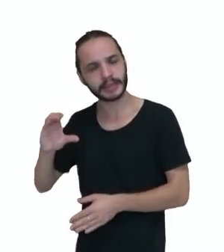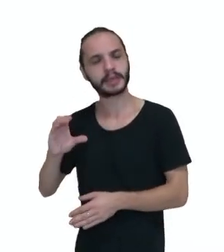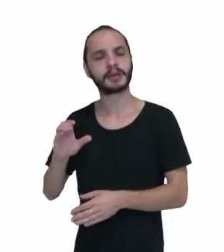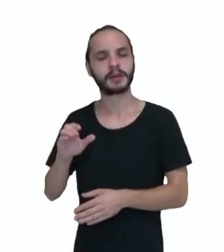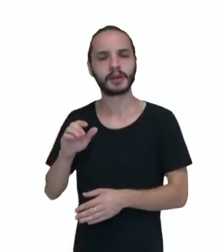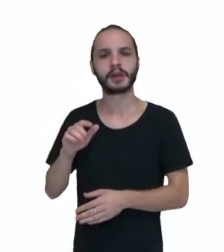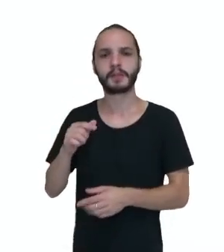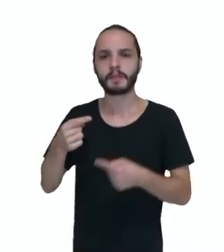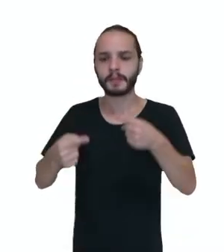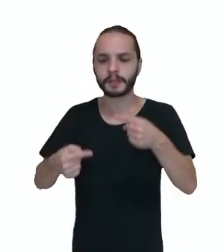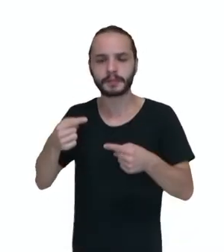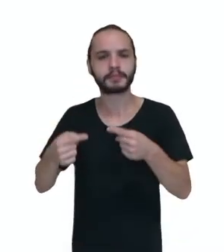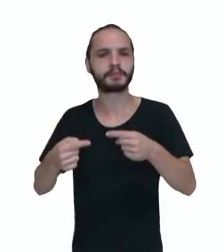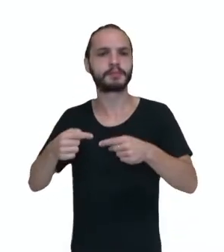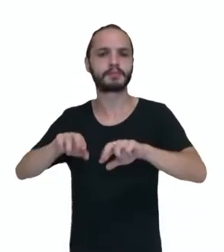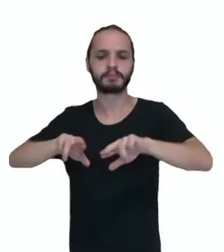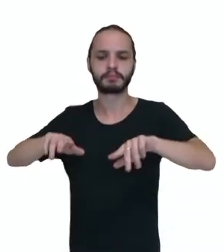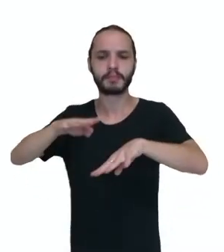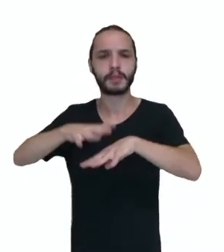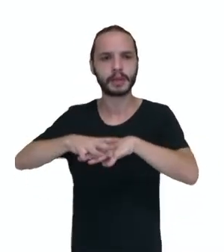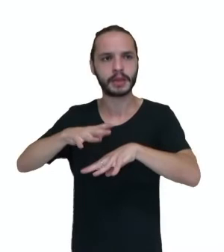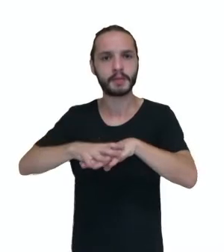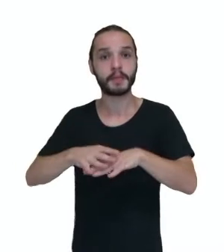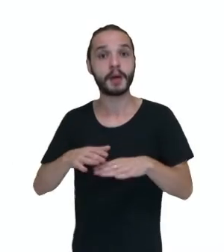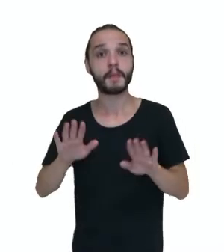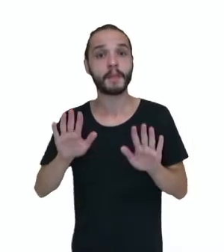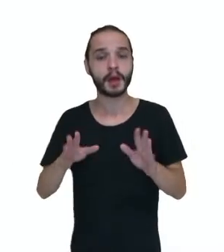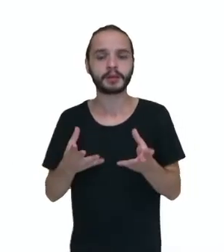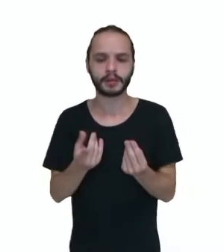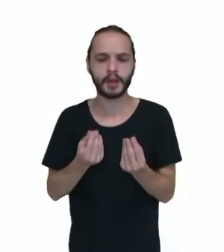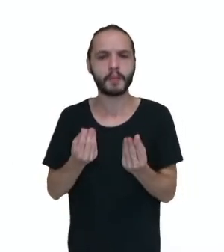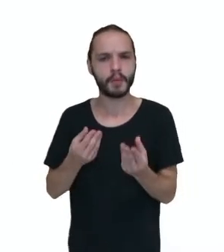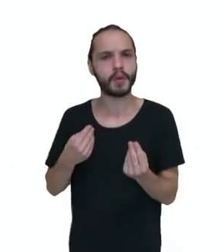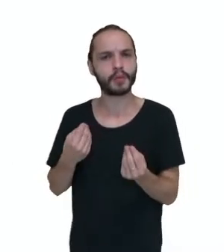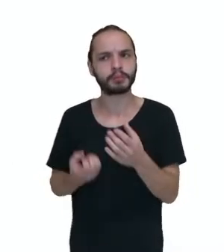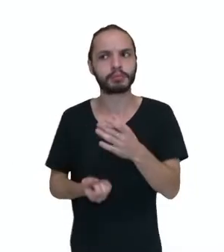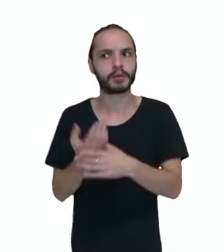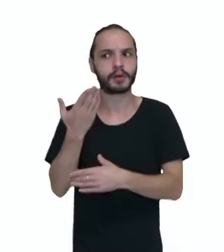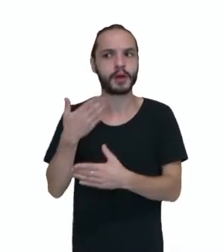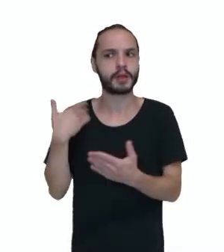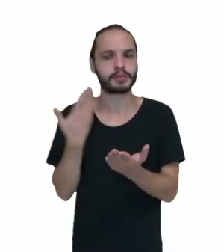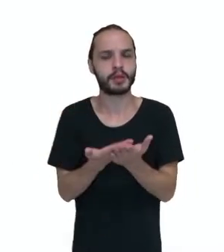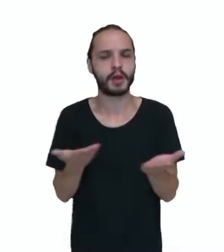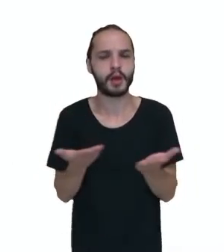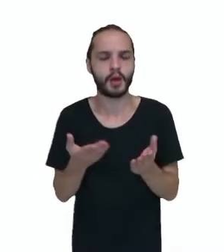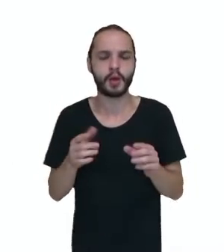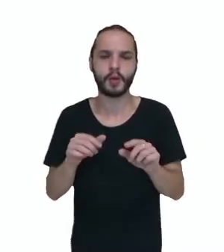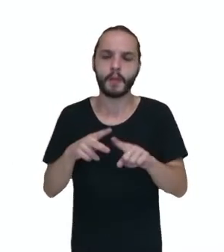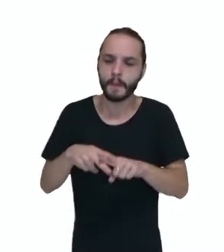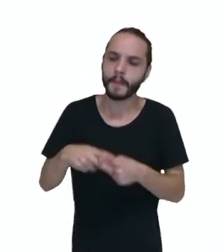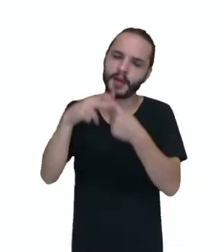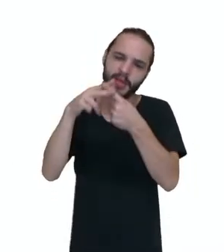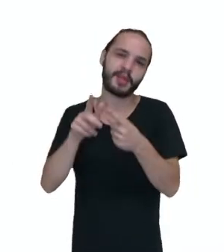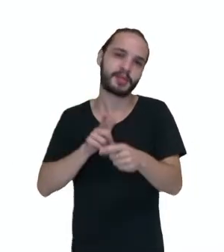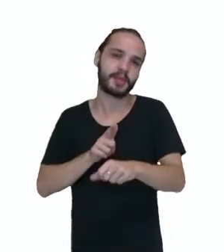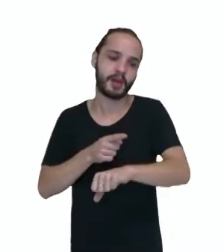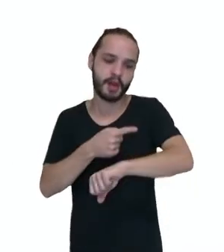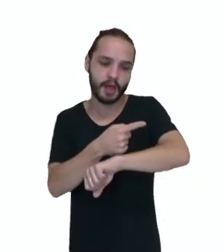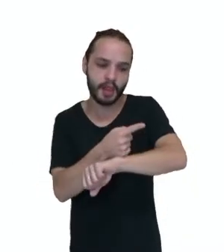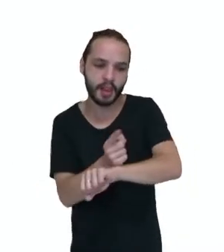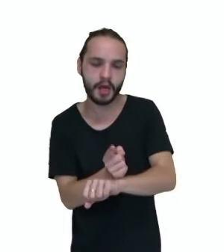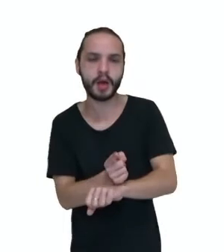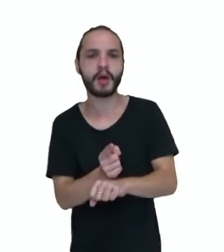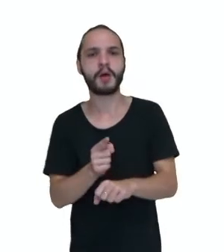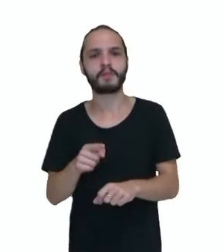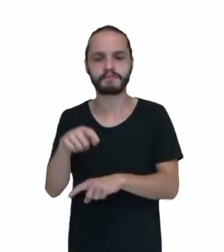disso, muitas invenções dos gregos são utilizadas até hoje, mesmo que melhoradas, como relógios com alarme,